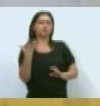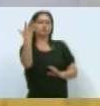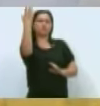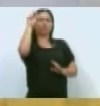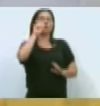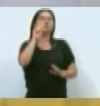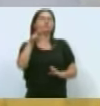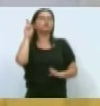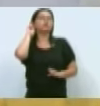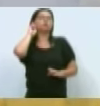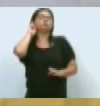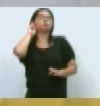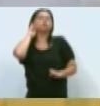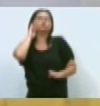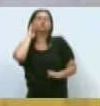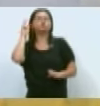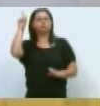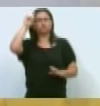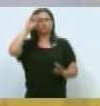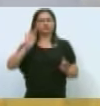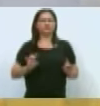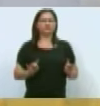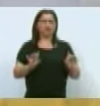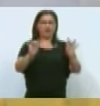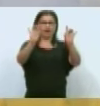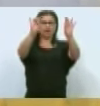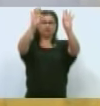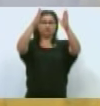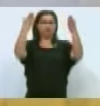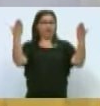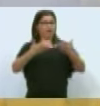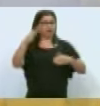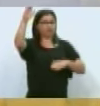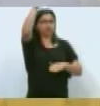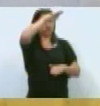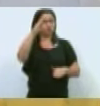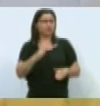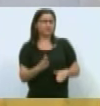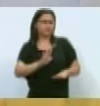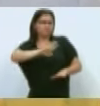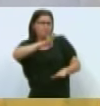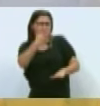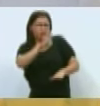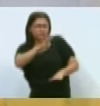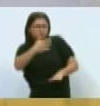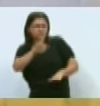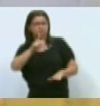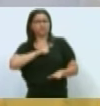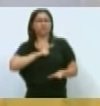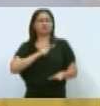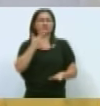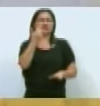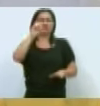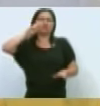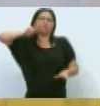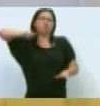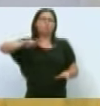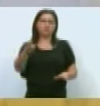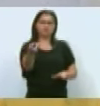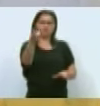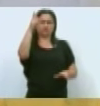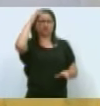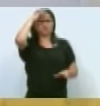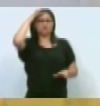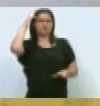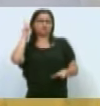E você sabia que no Brasil existem cerca de 10 milhões de pessoas com alguma deficiência auditiva? Pois é,